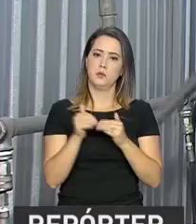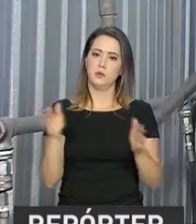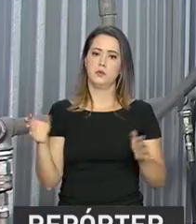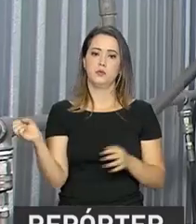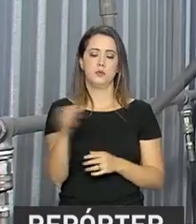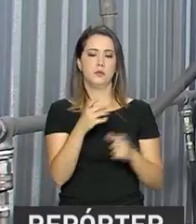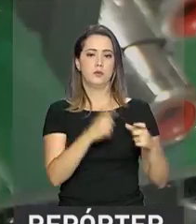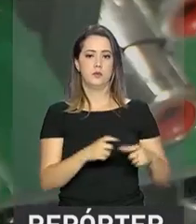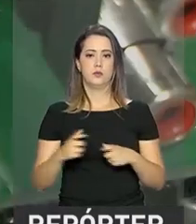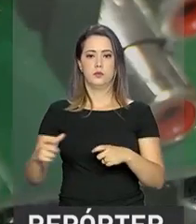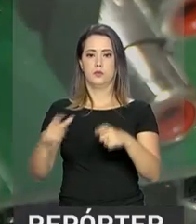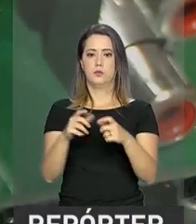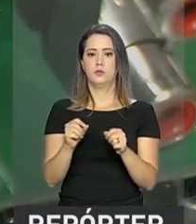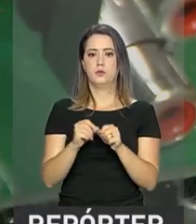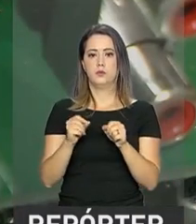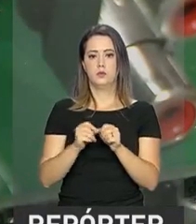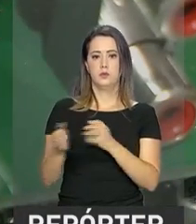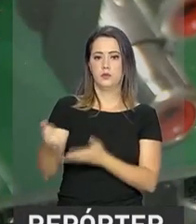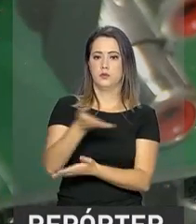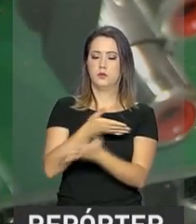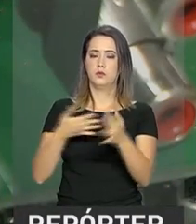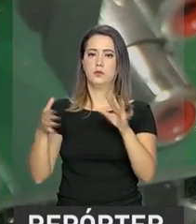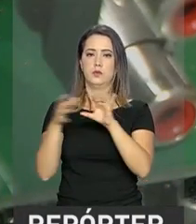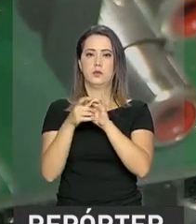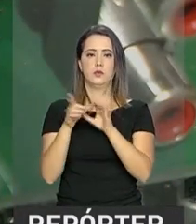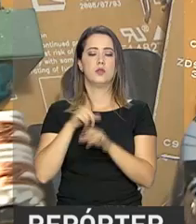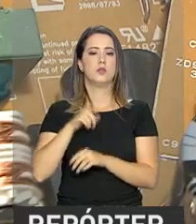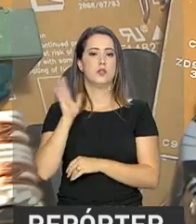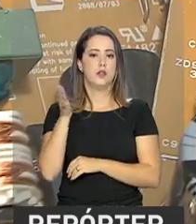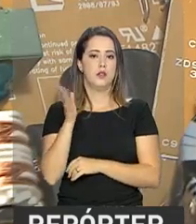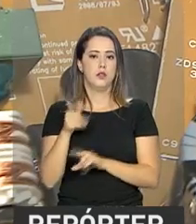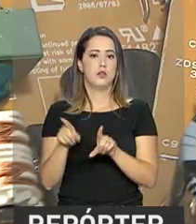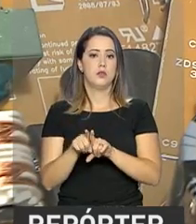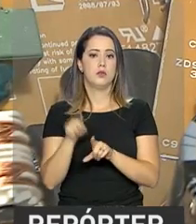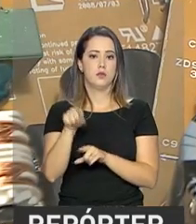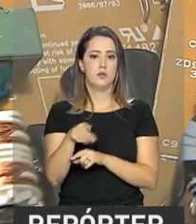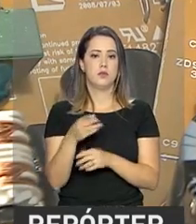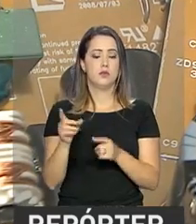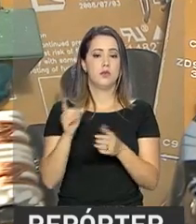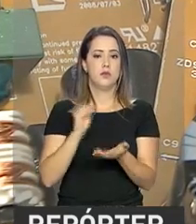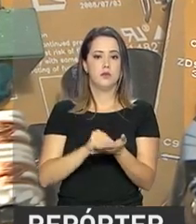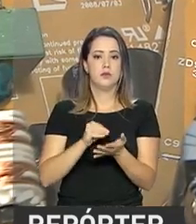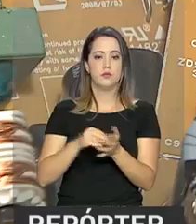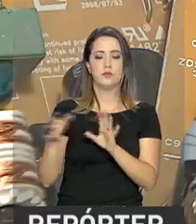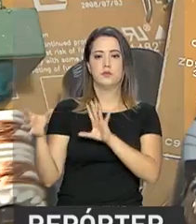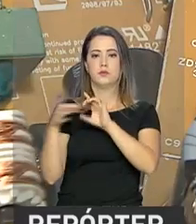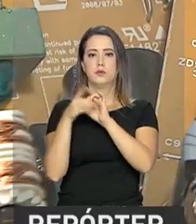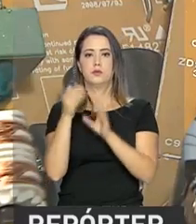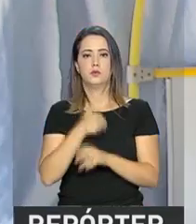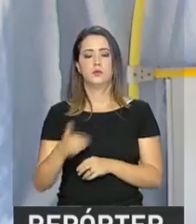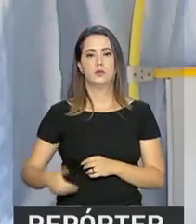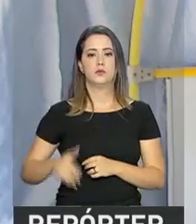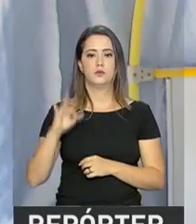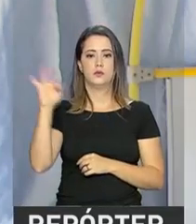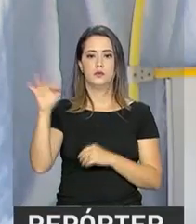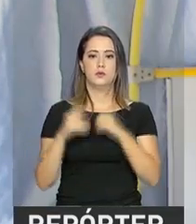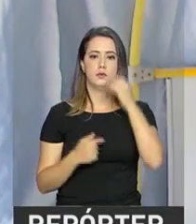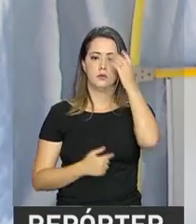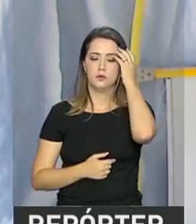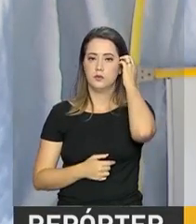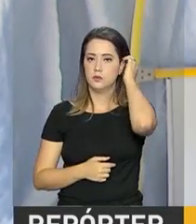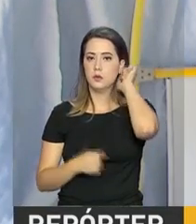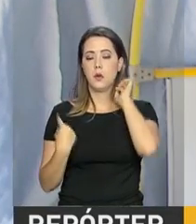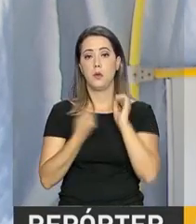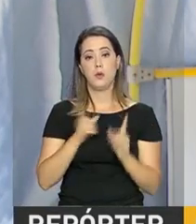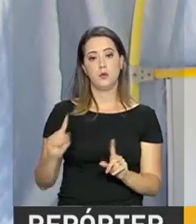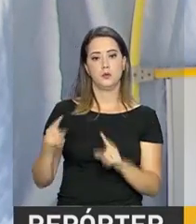novos centros e fazer parcerias com os que já existem e ainda não estão vinculados ao governo federal o grande desafio que